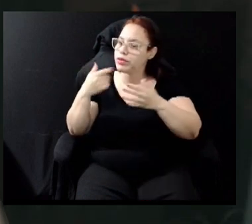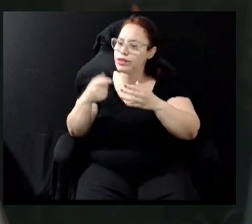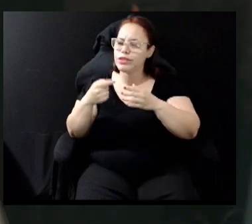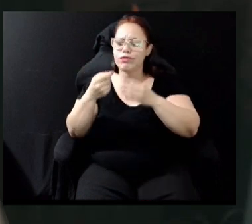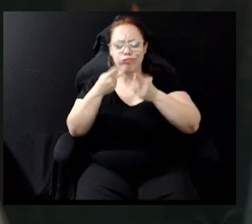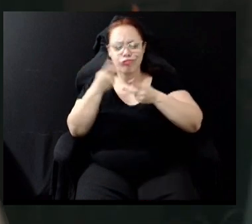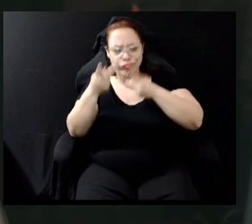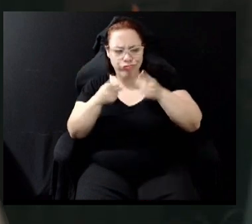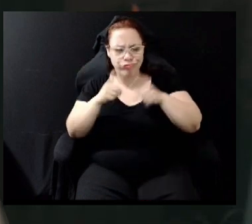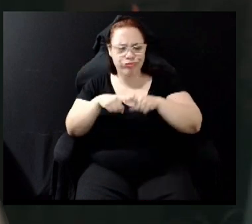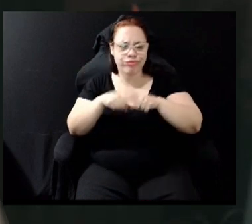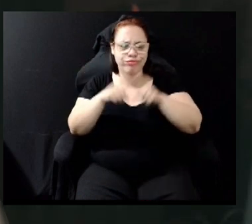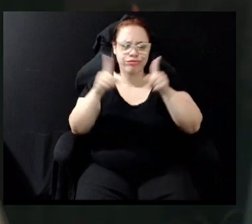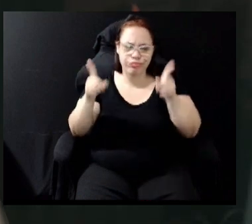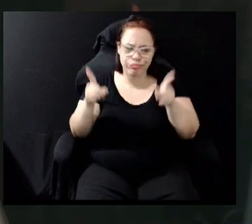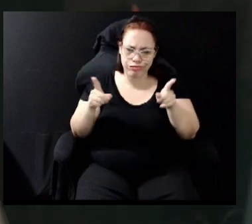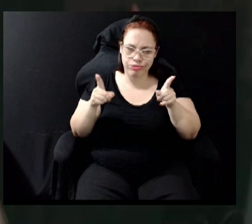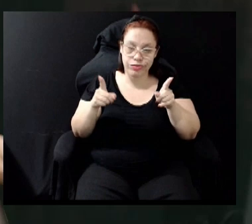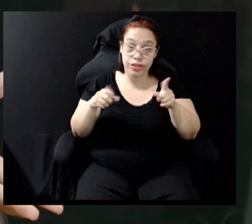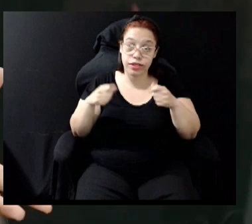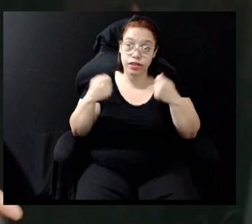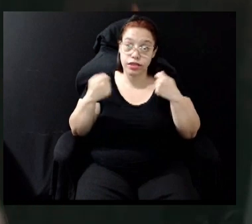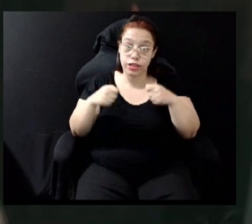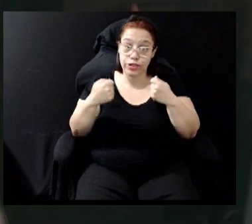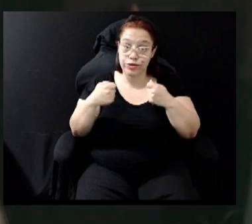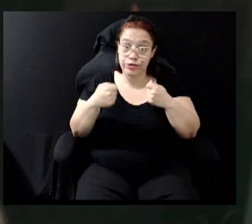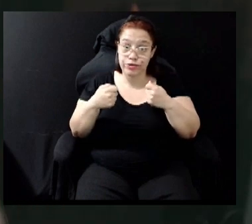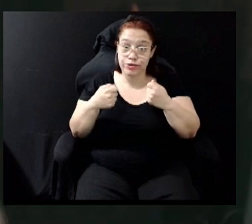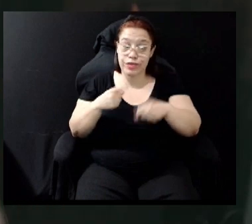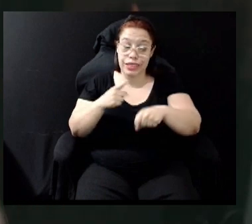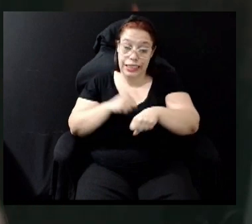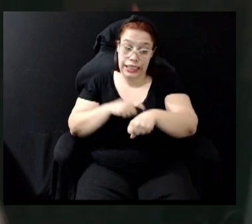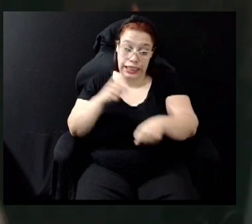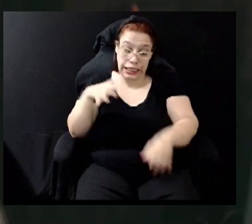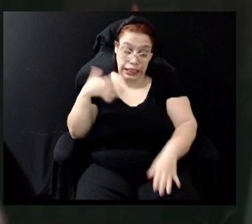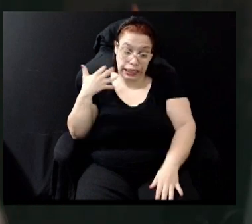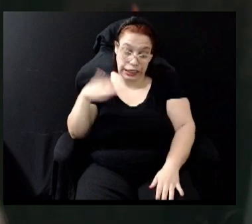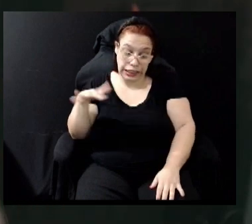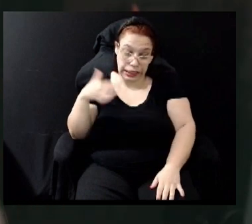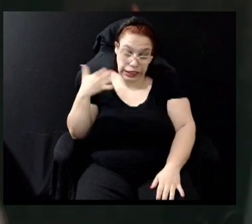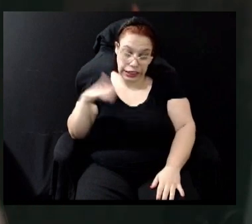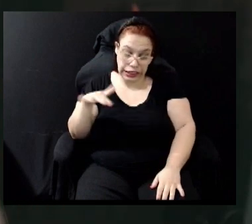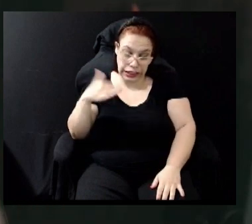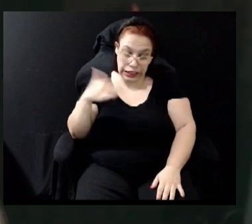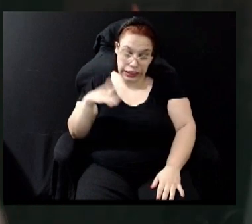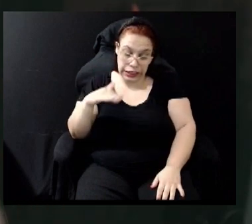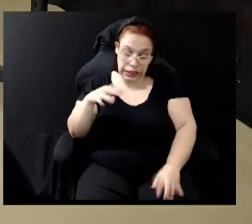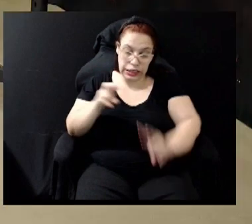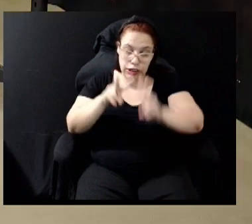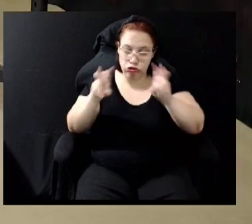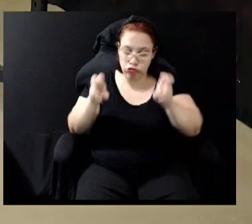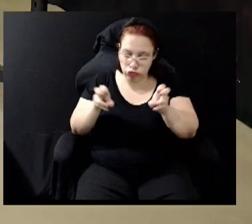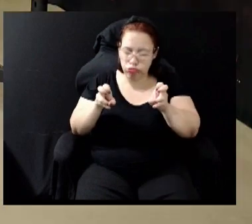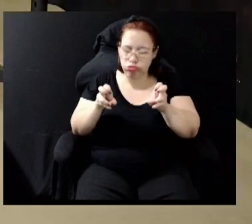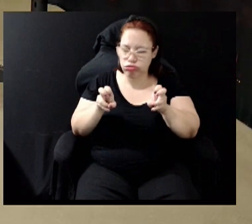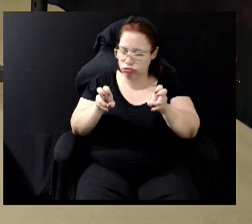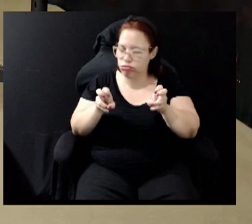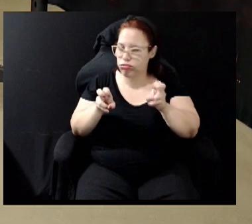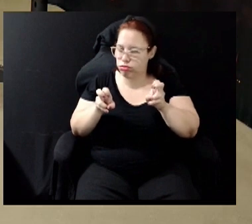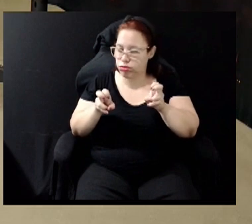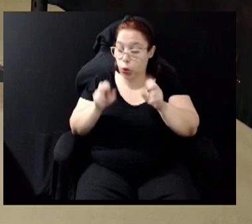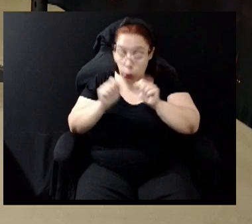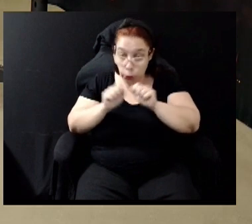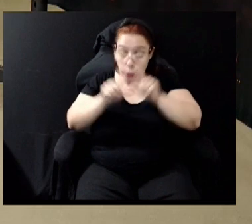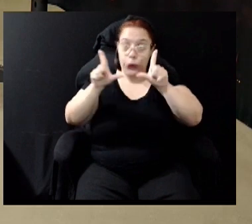vídeo para exibir, mas a gente está com o tempo corrido, então, e a gente sabe que esse tema sempre é algo assim que desperta atenção e tem